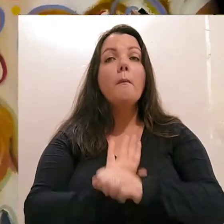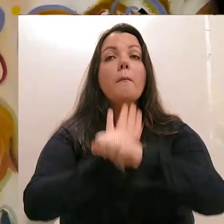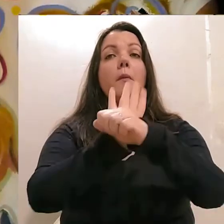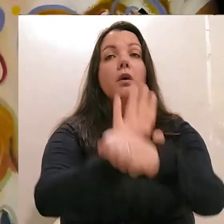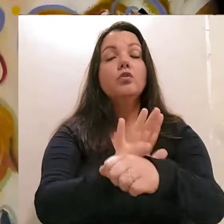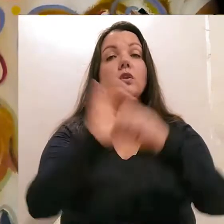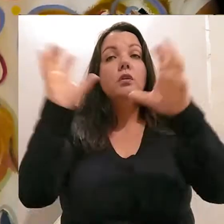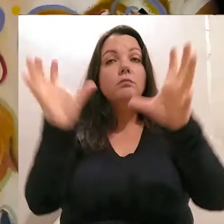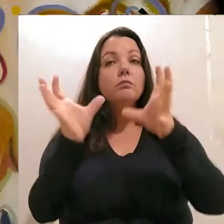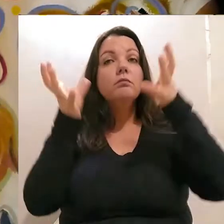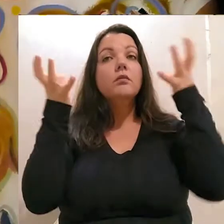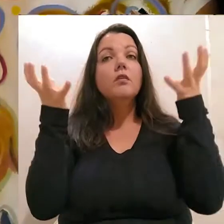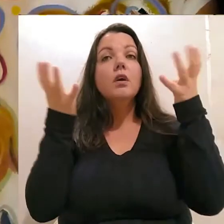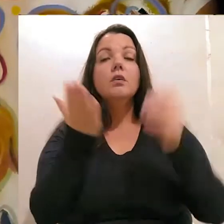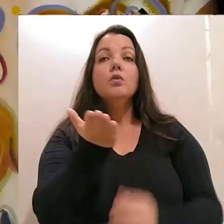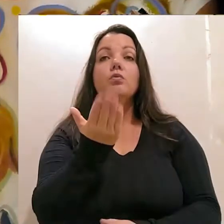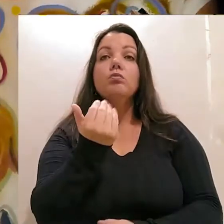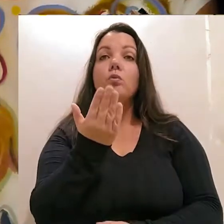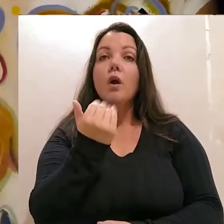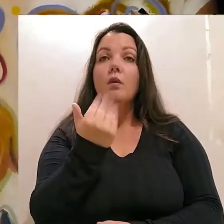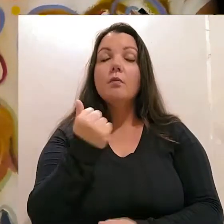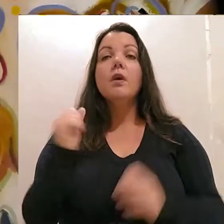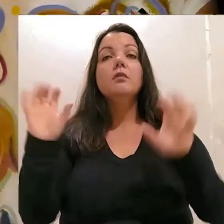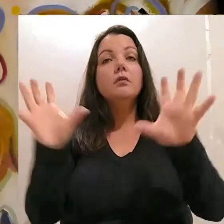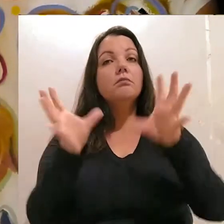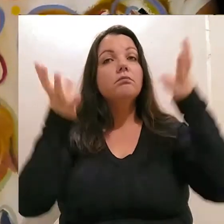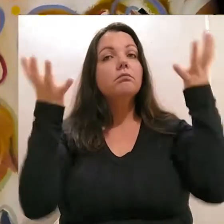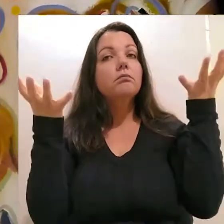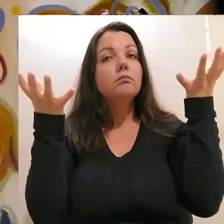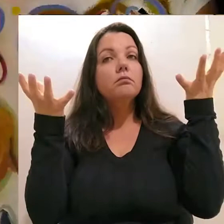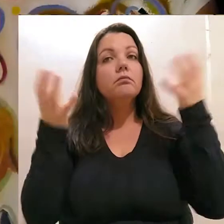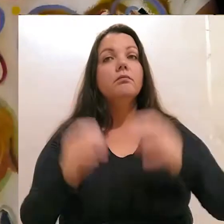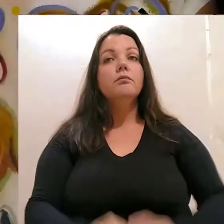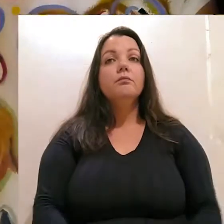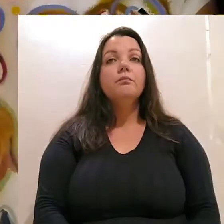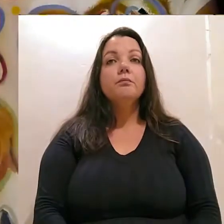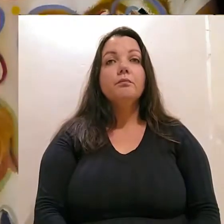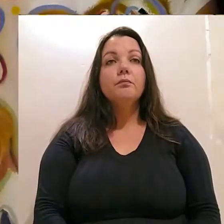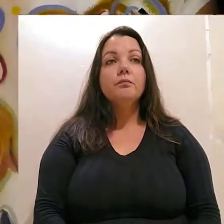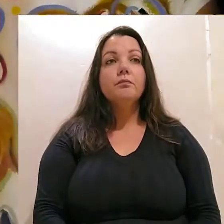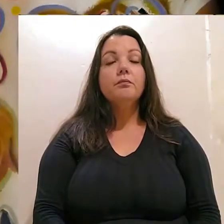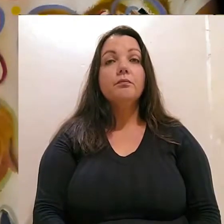lá para ajudar na festa né para comida da festa